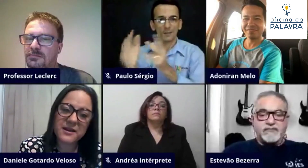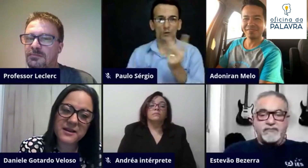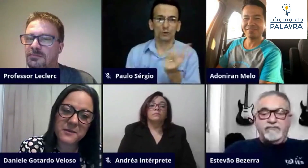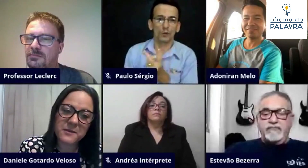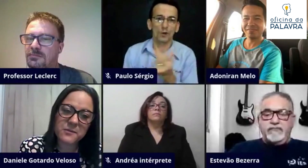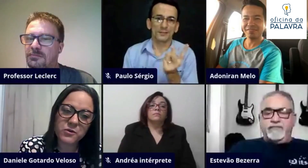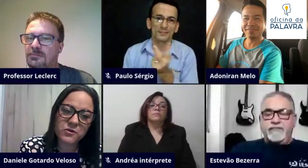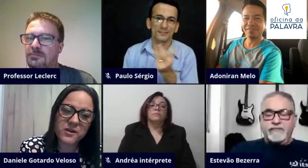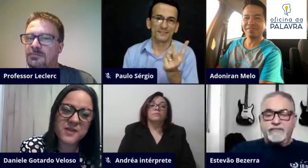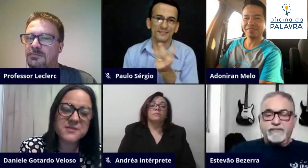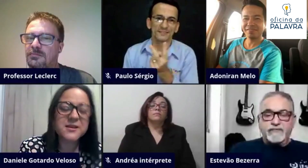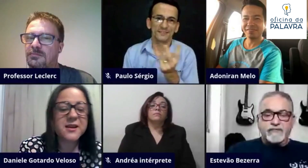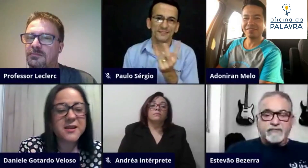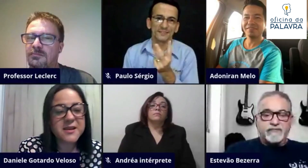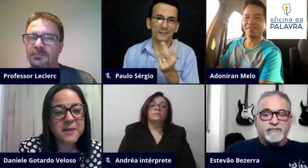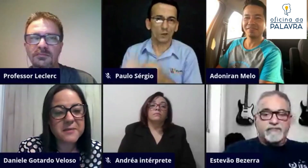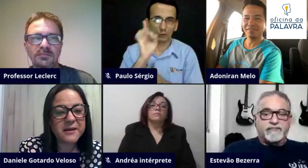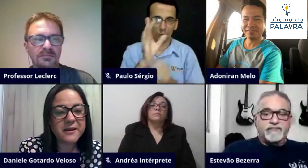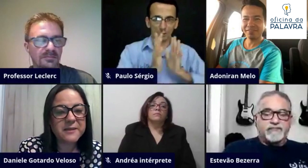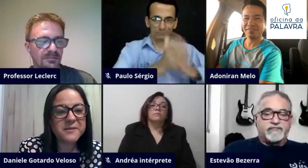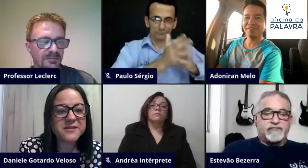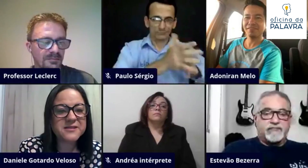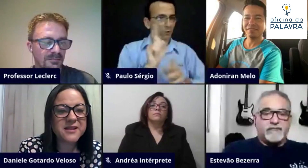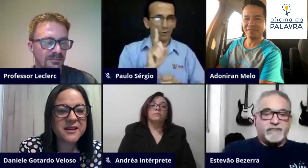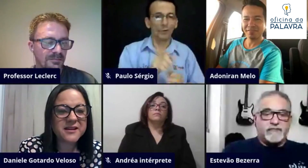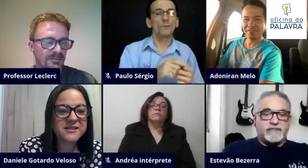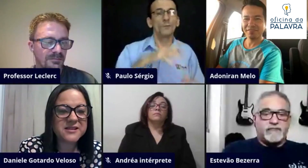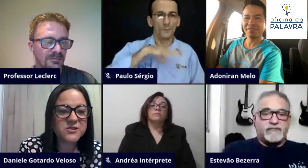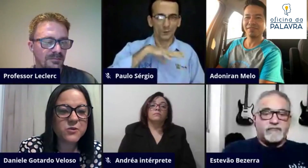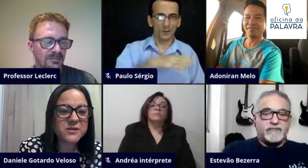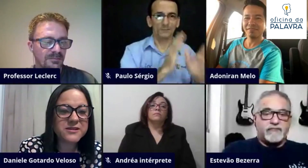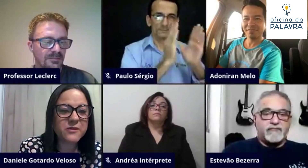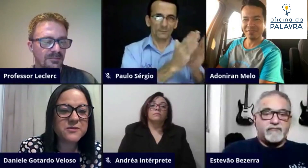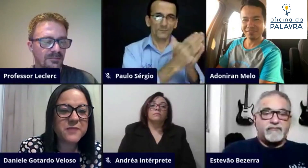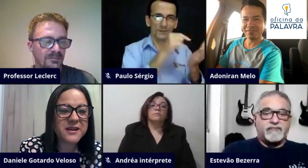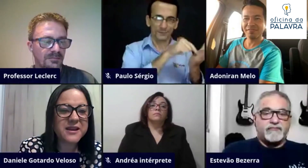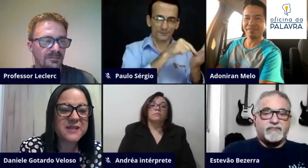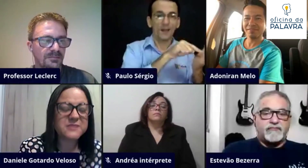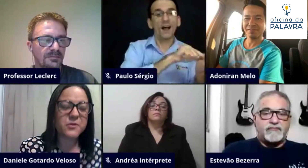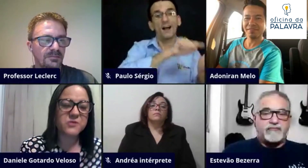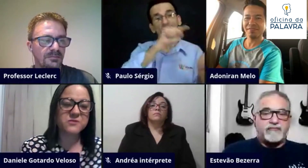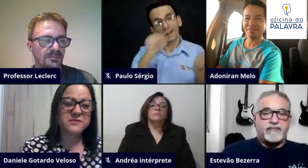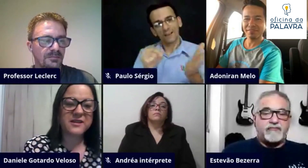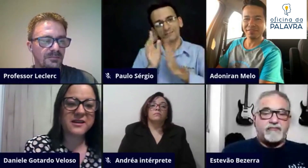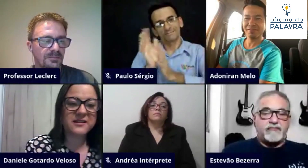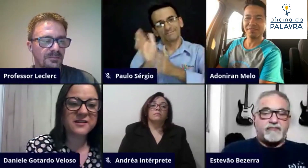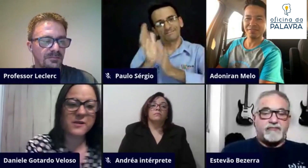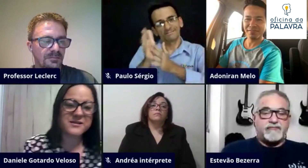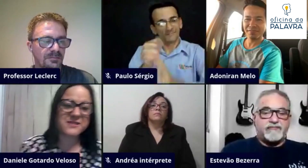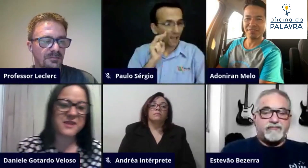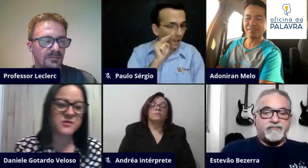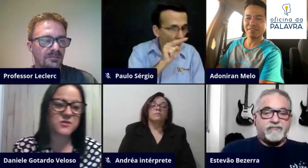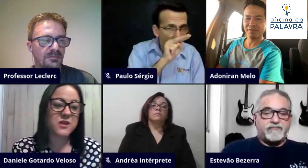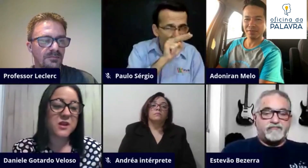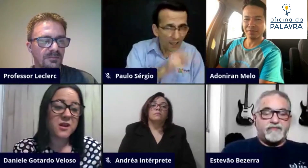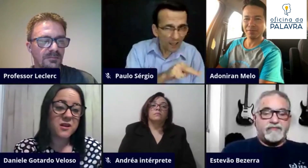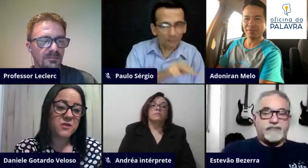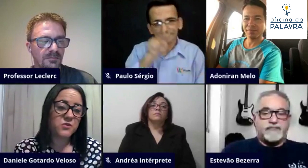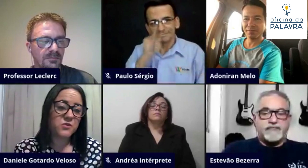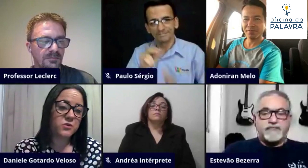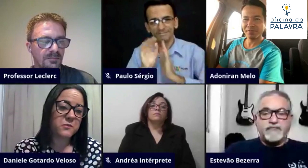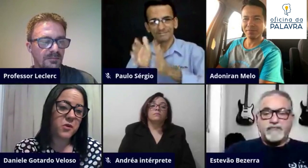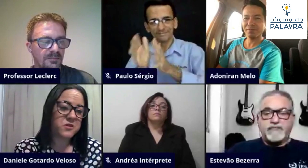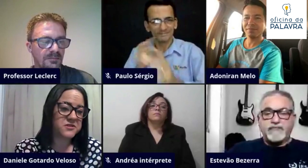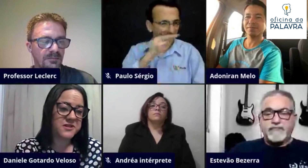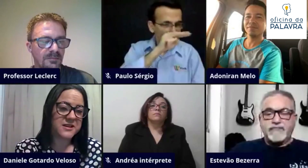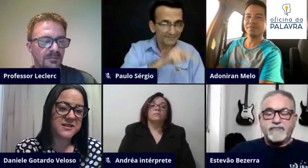ter ali a Bíblia em português e a Bíblia em Libras, nessas duas línguas, para que eles possam ter, então, o acesso. E o